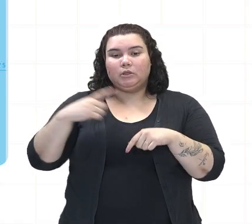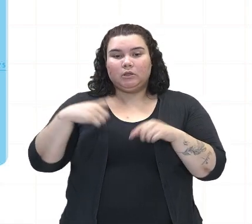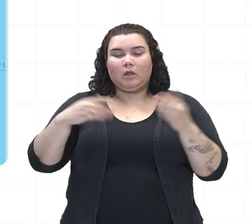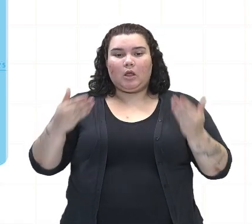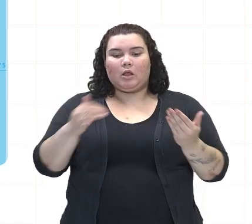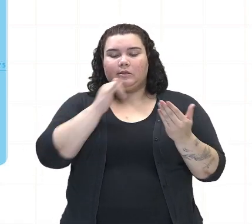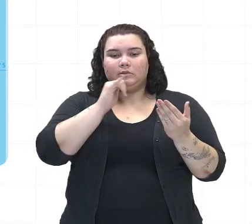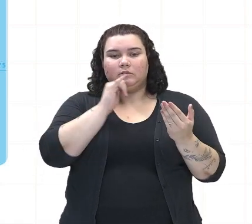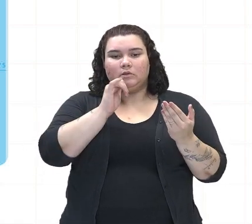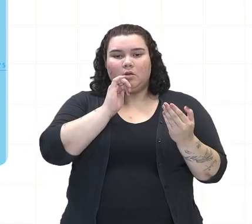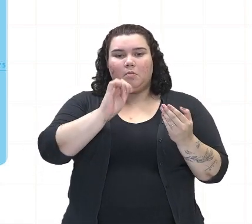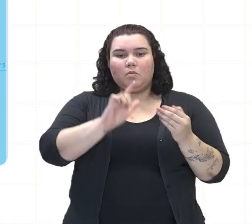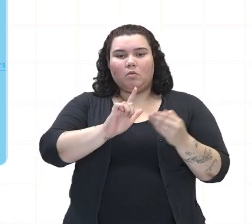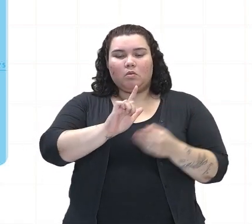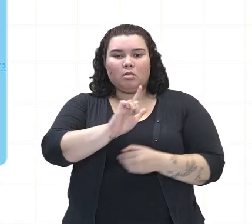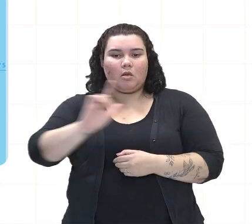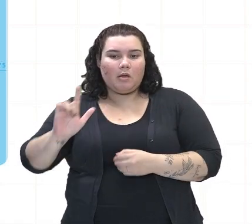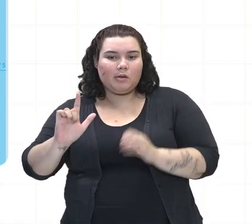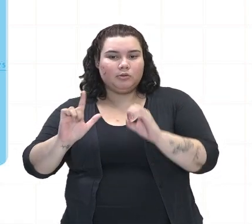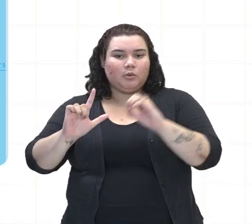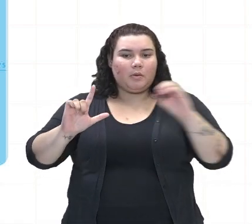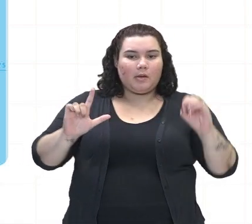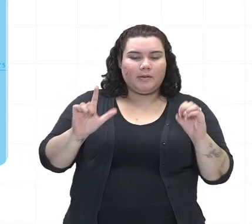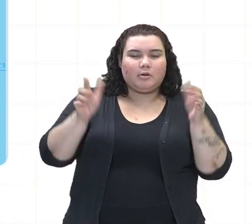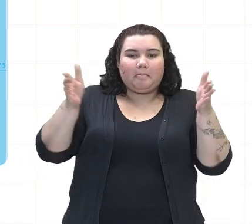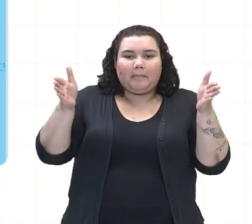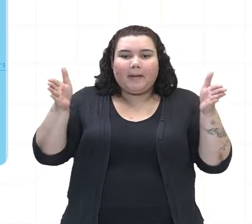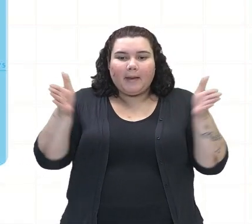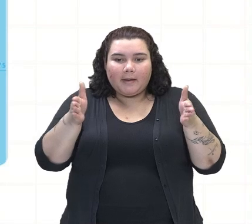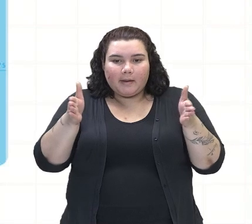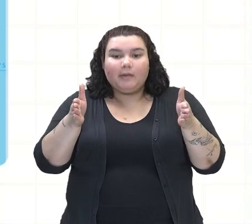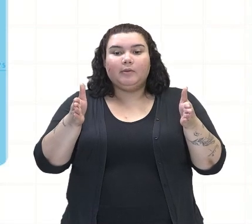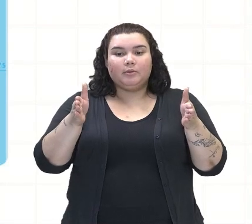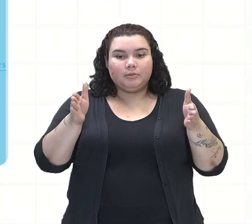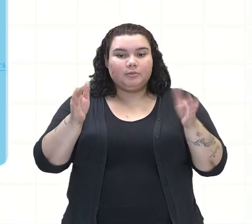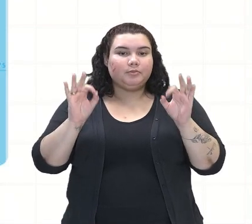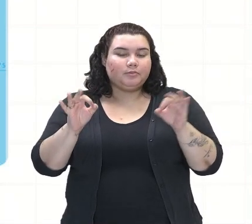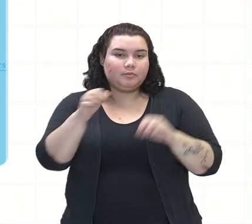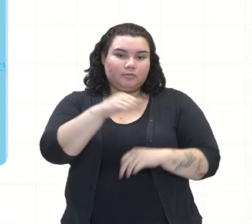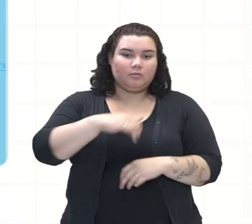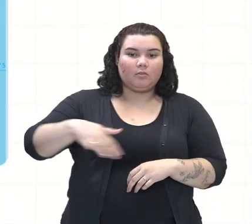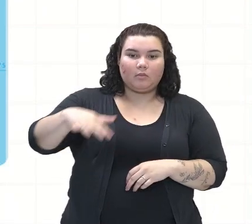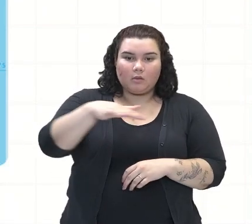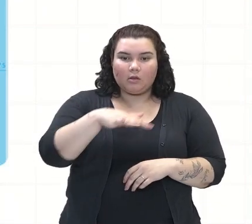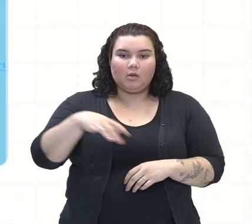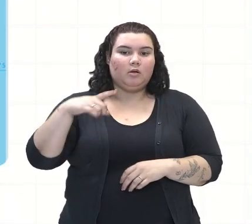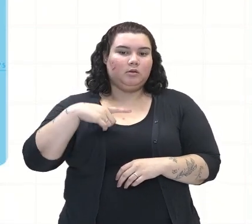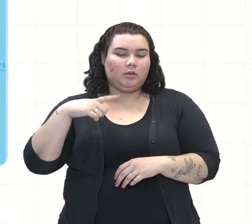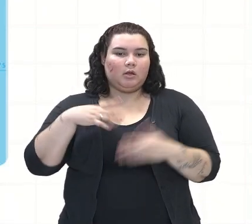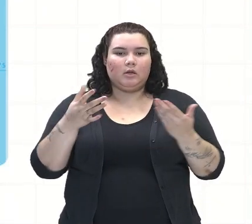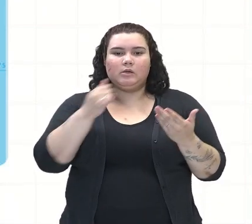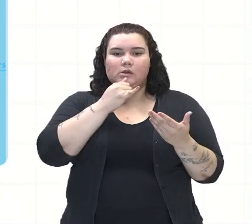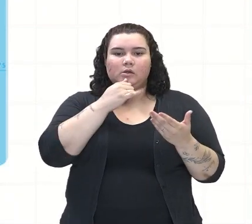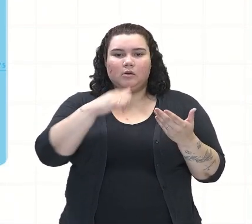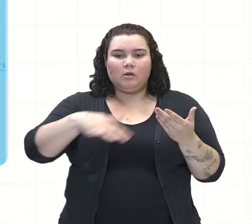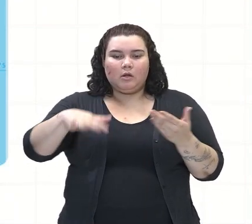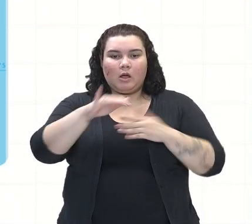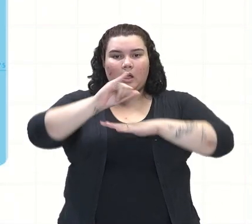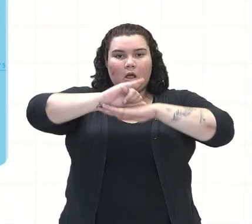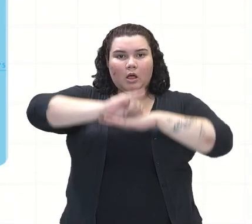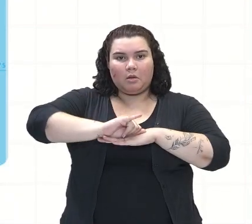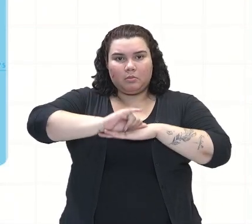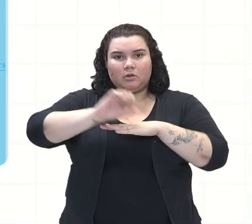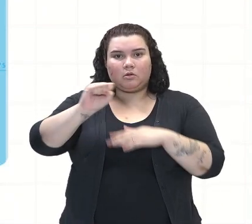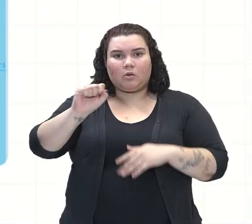ali essa parte mais central aqui do território do Chile, que é onde fica Santiago, né, a capital do